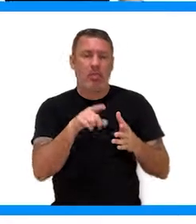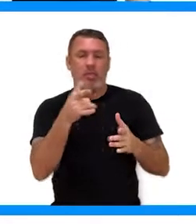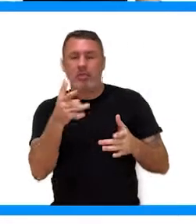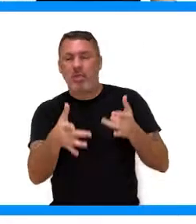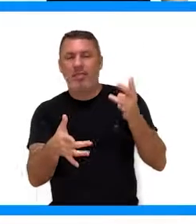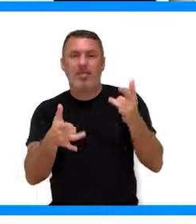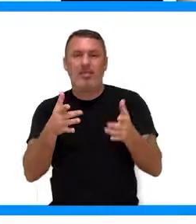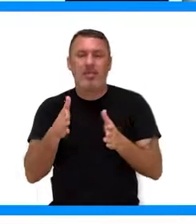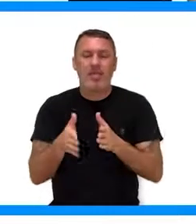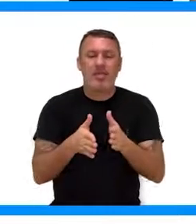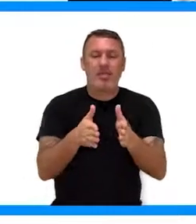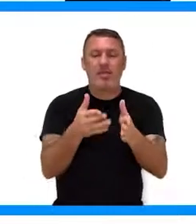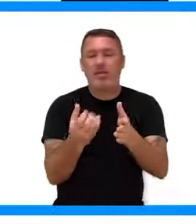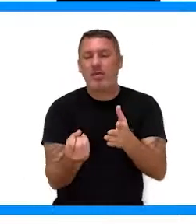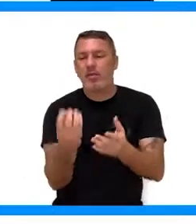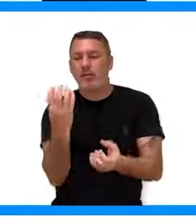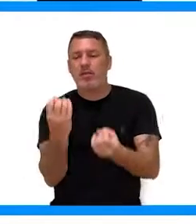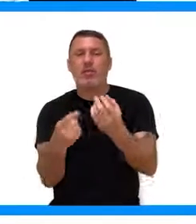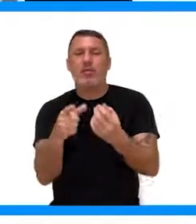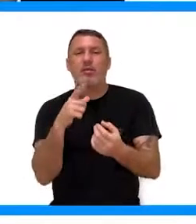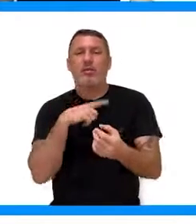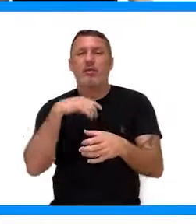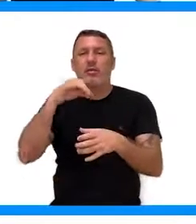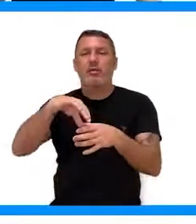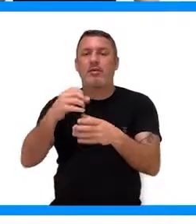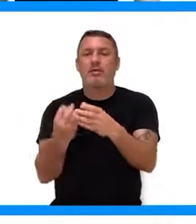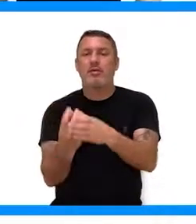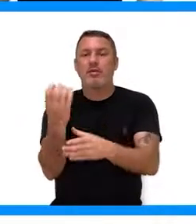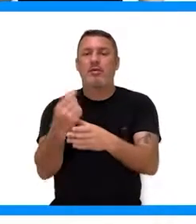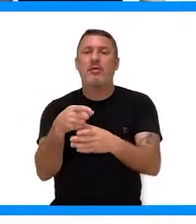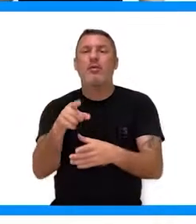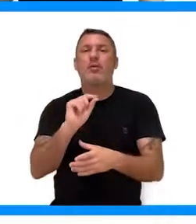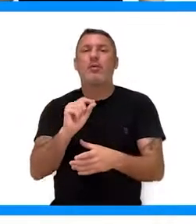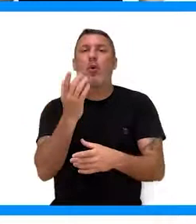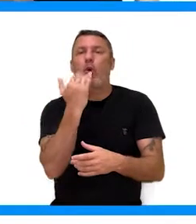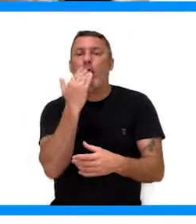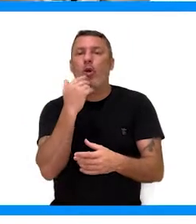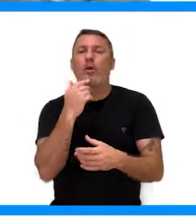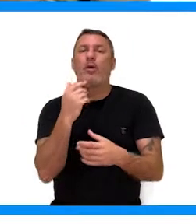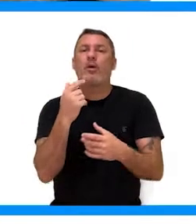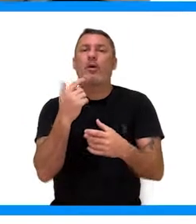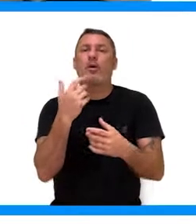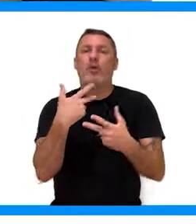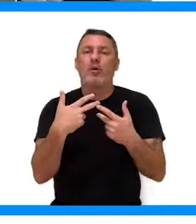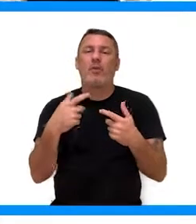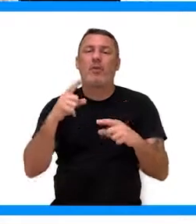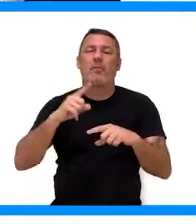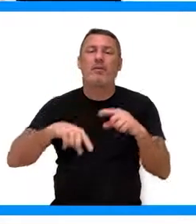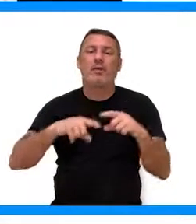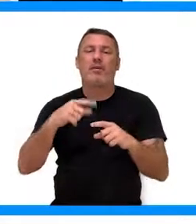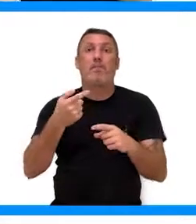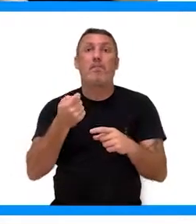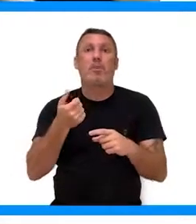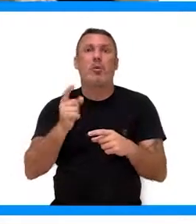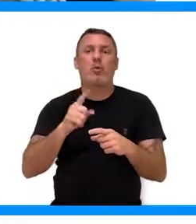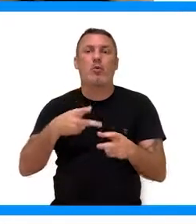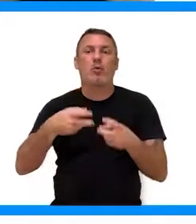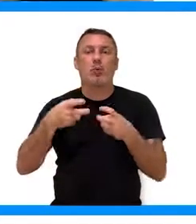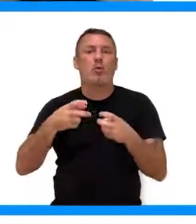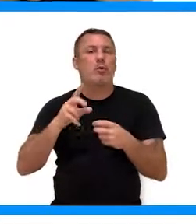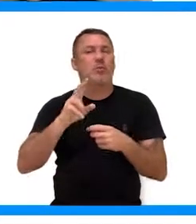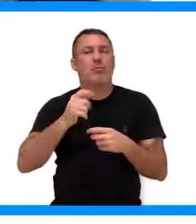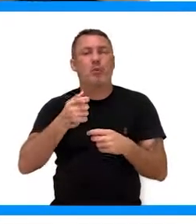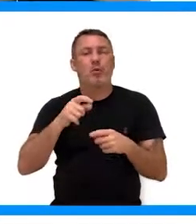para o cultivo de uma lavoura rudimentar, dedicada ao consumo local, com produção de